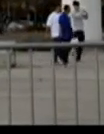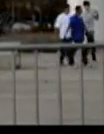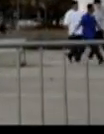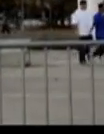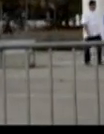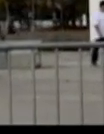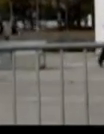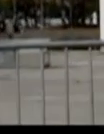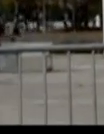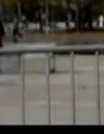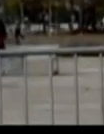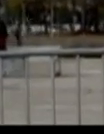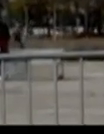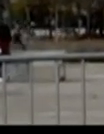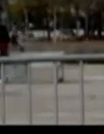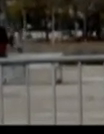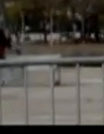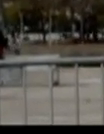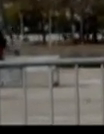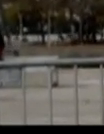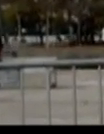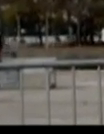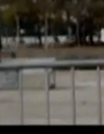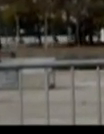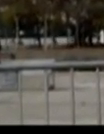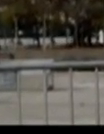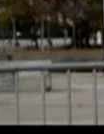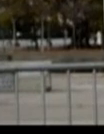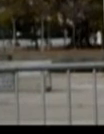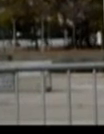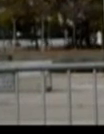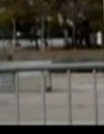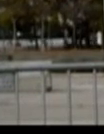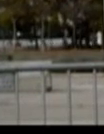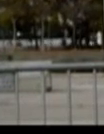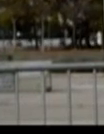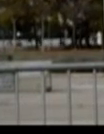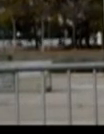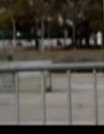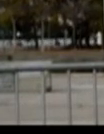de Estado do governo do Estado de São Paulo.